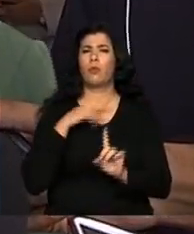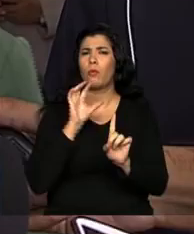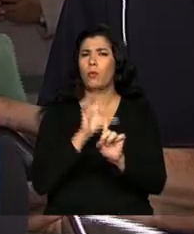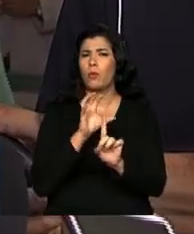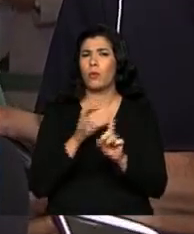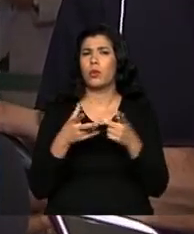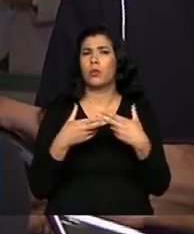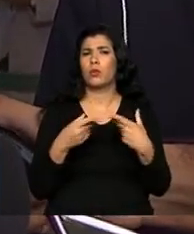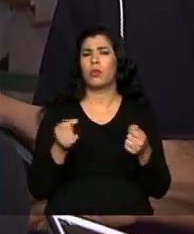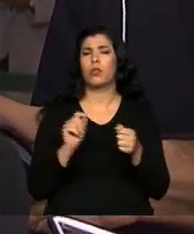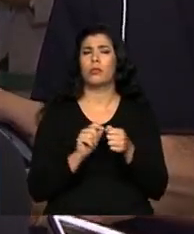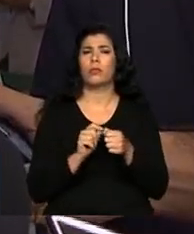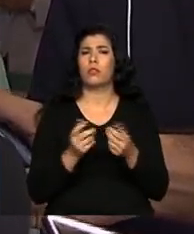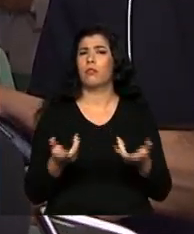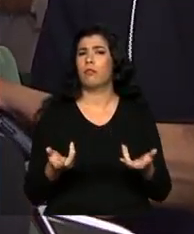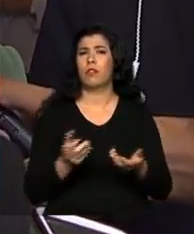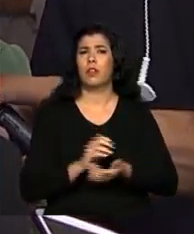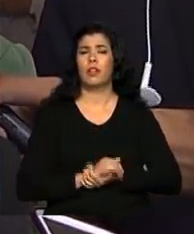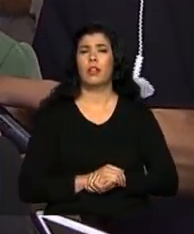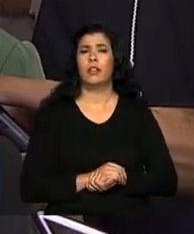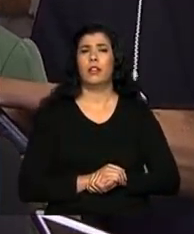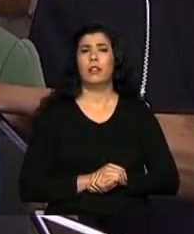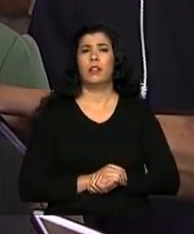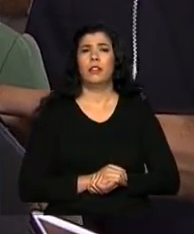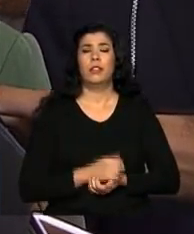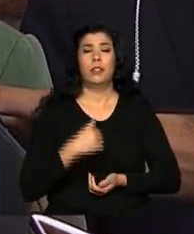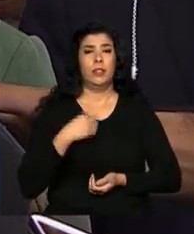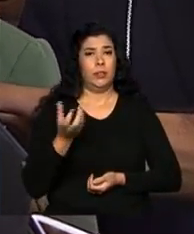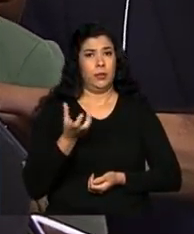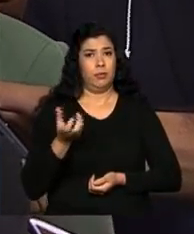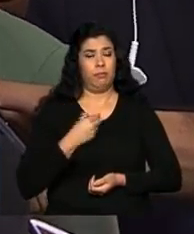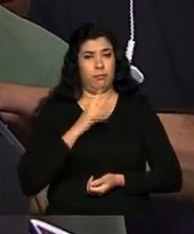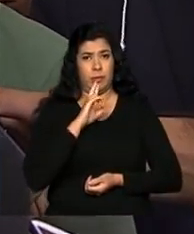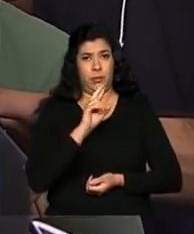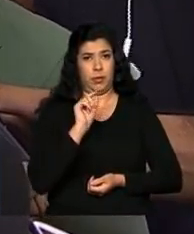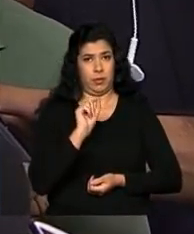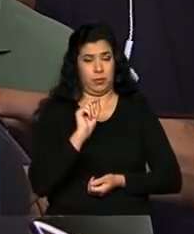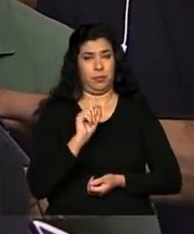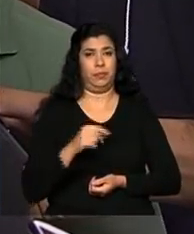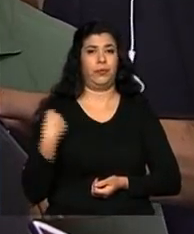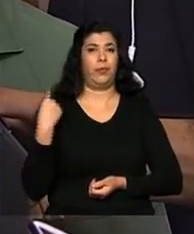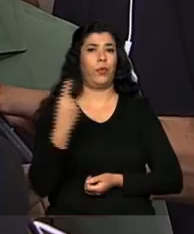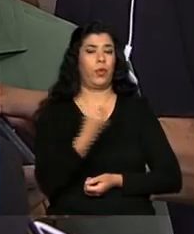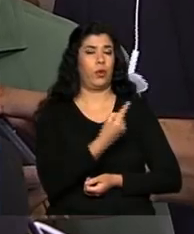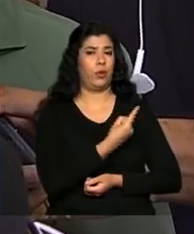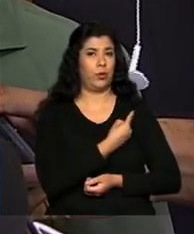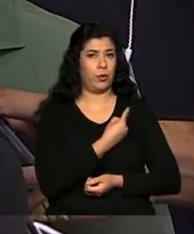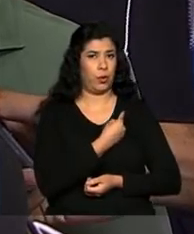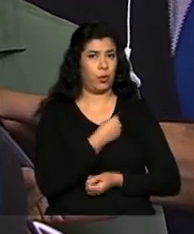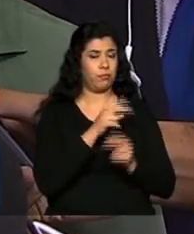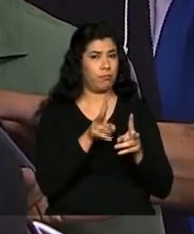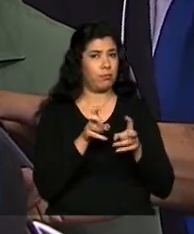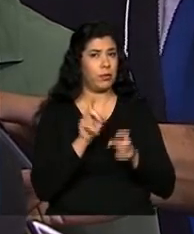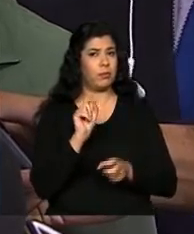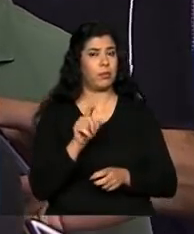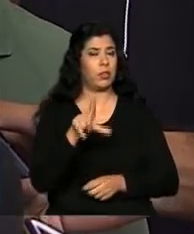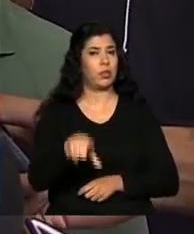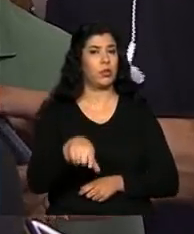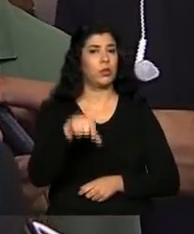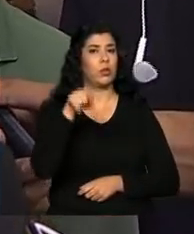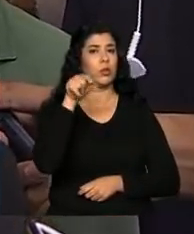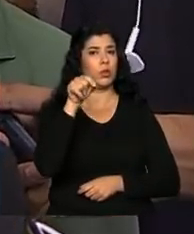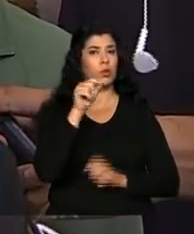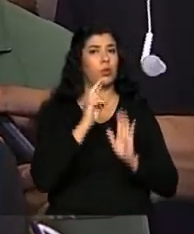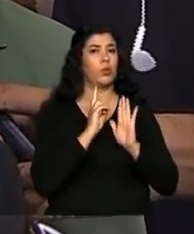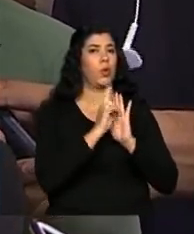interferindo no executivo, presidente. Eu gostaria de dizer que nós consideramos que a nomeação